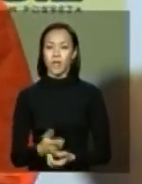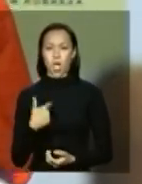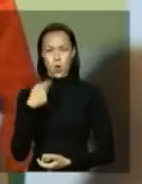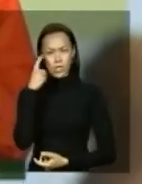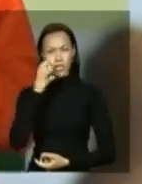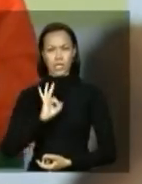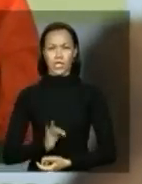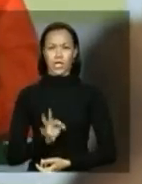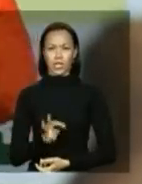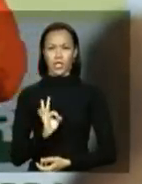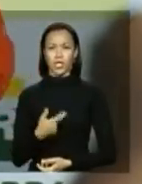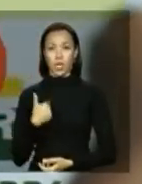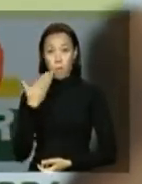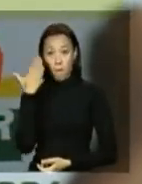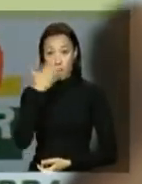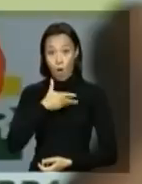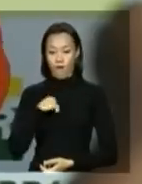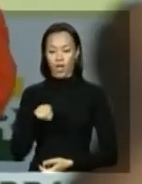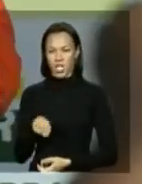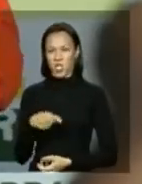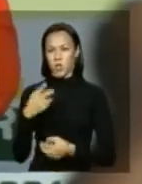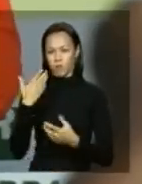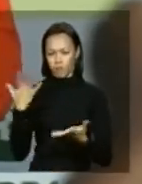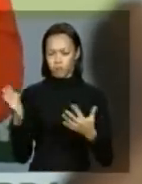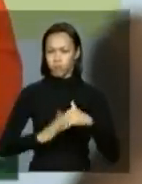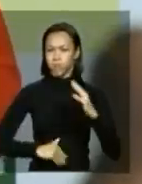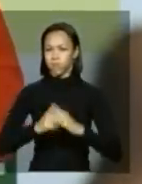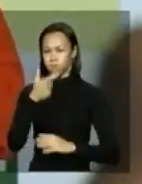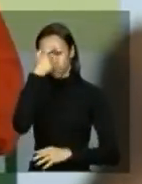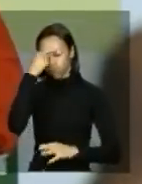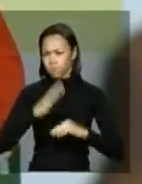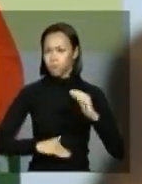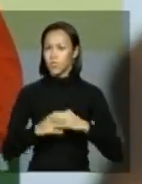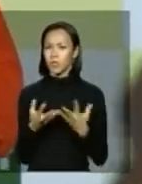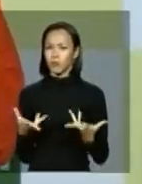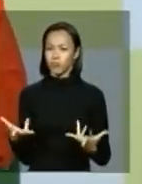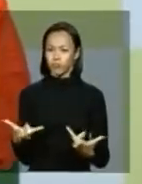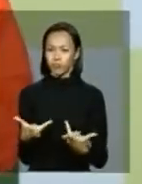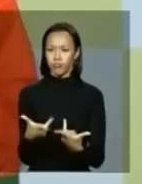que aqui se demonstra a competência, a capacidade,